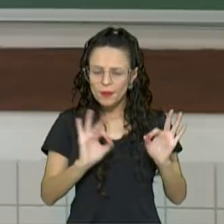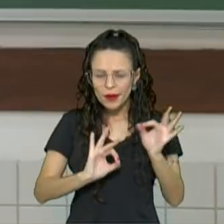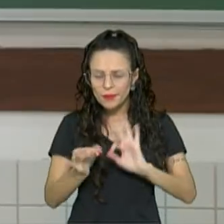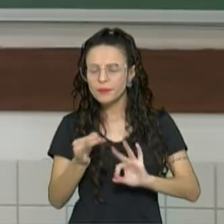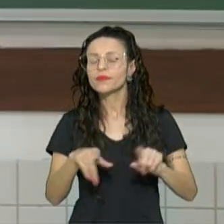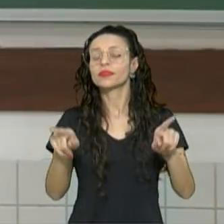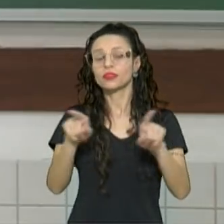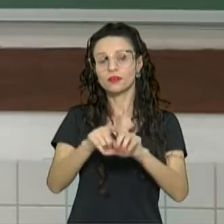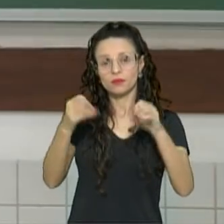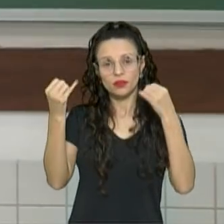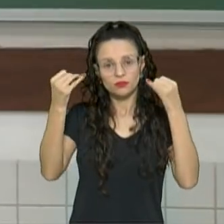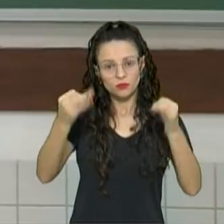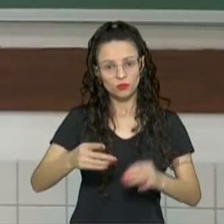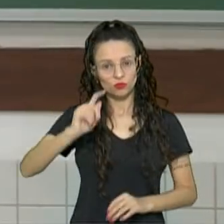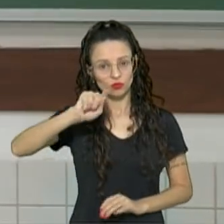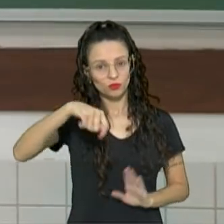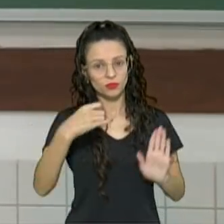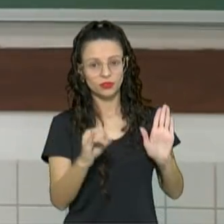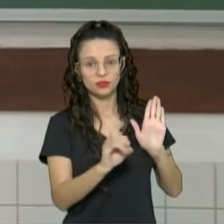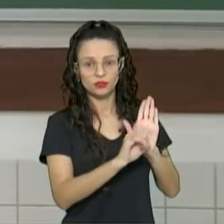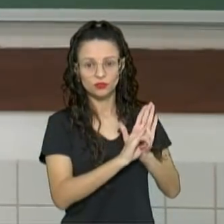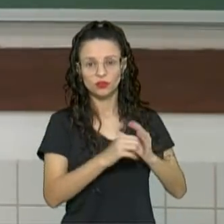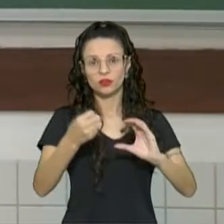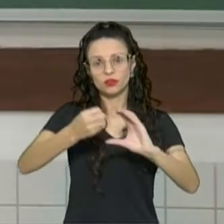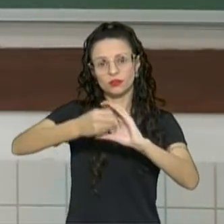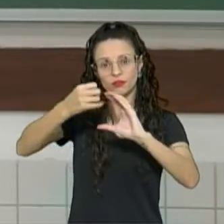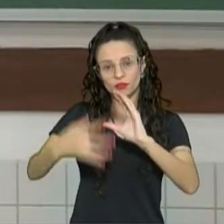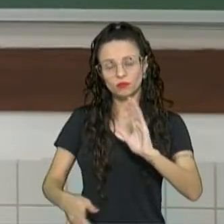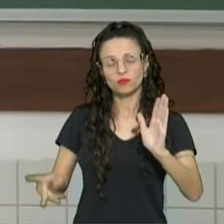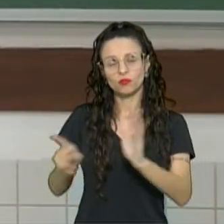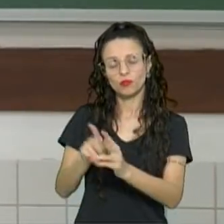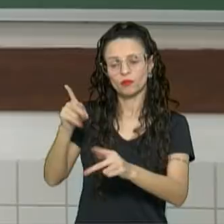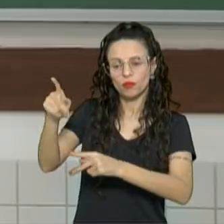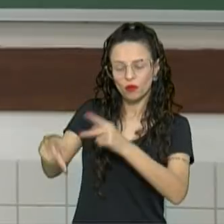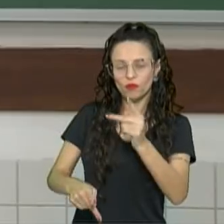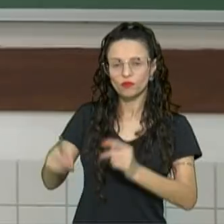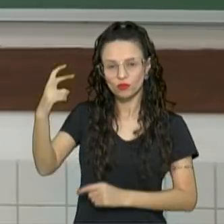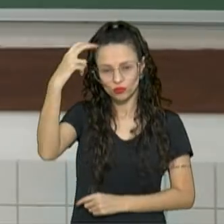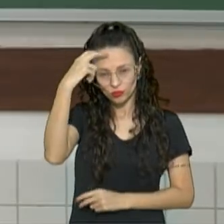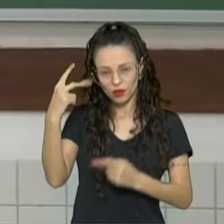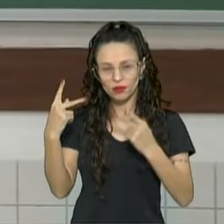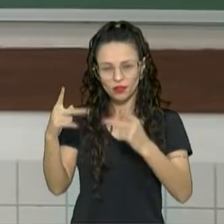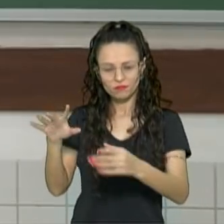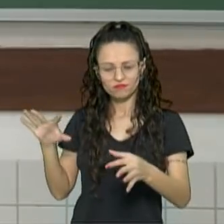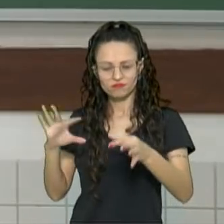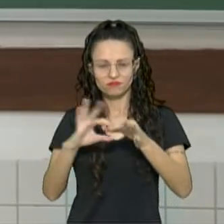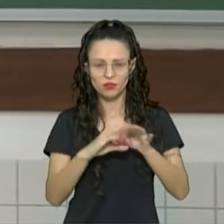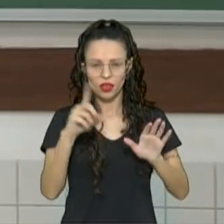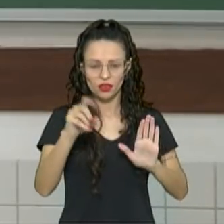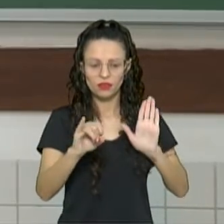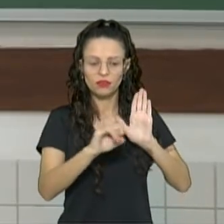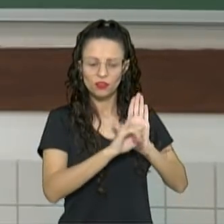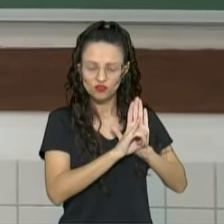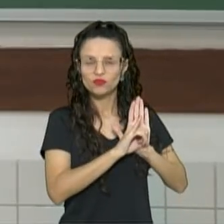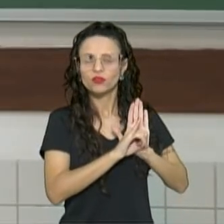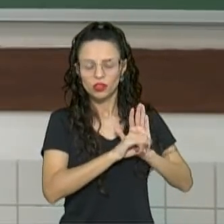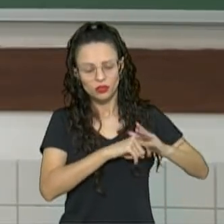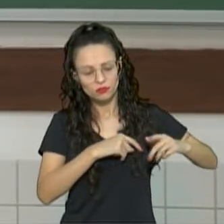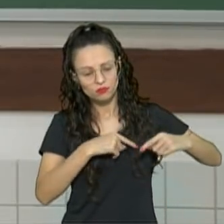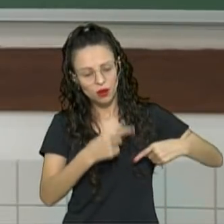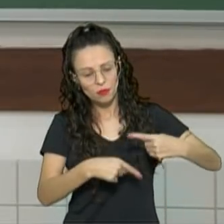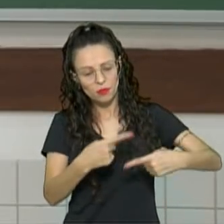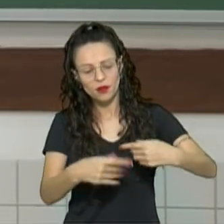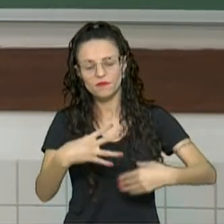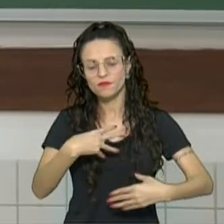falou também sobre identidade, né? Que são as características do povo ou de uma cultura, né? Então, eles vão passando essa identidade de geração